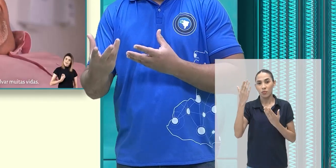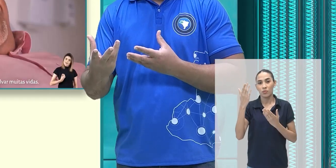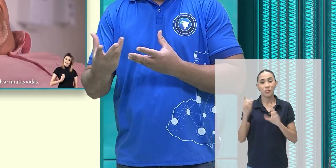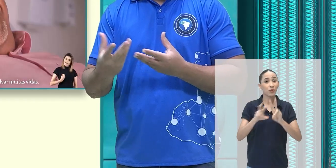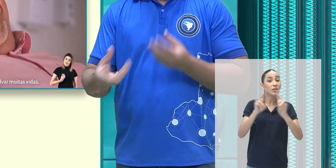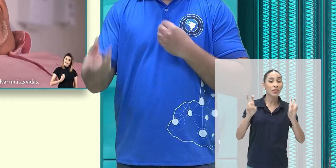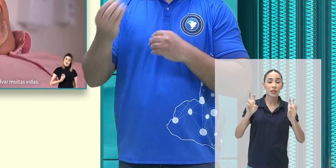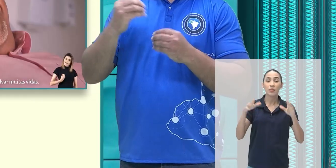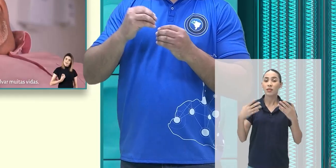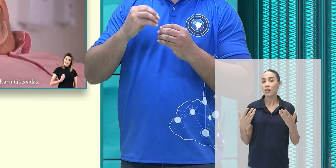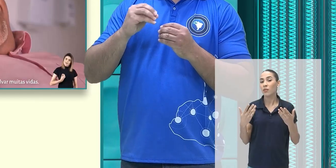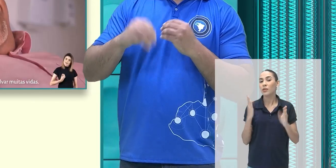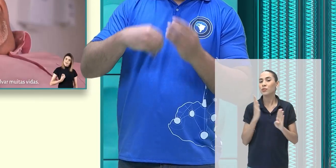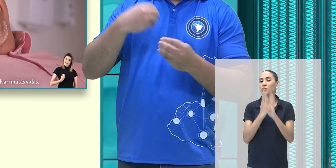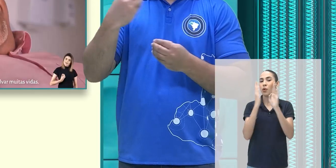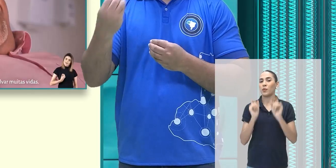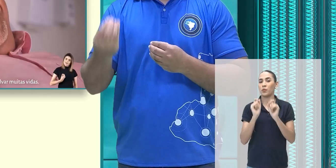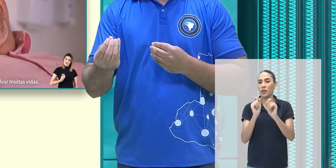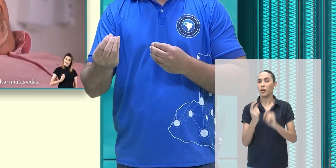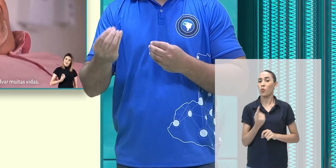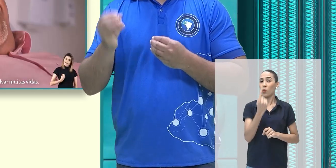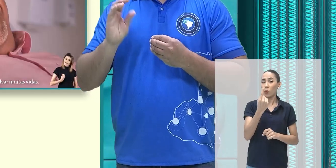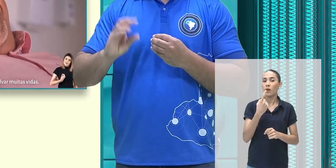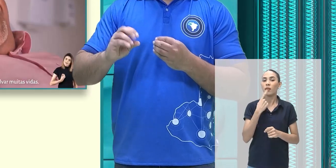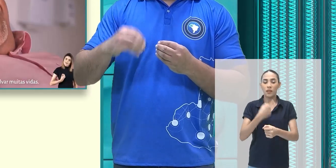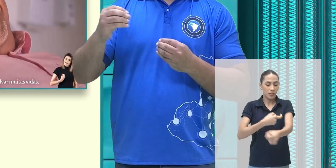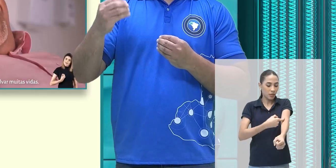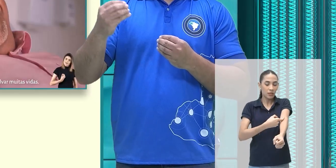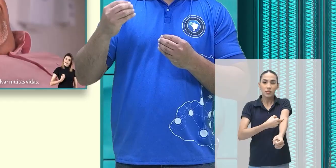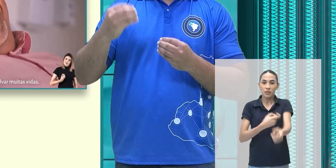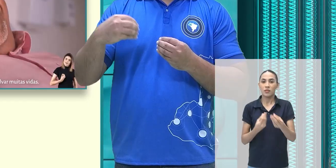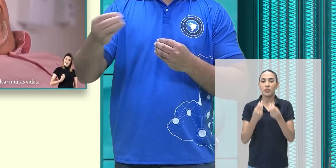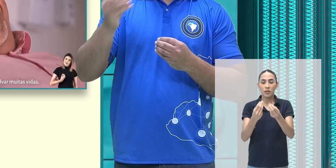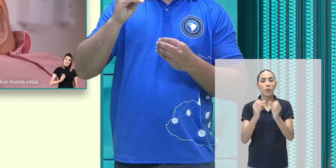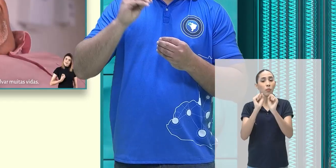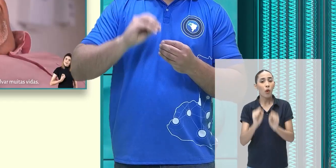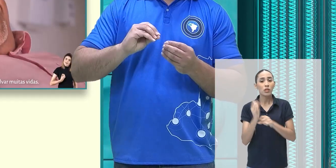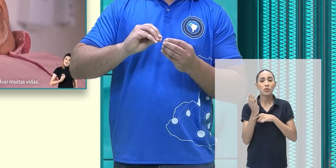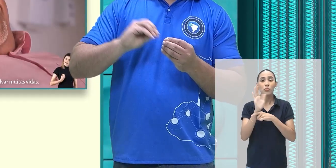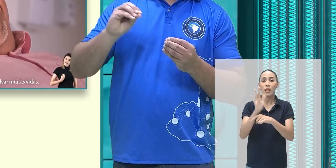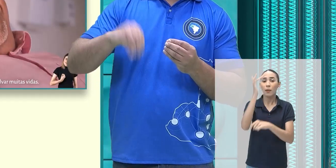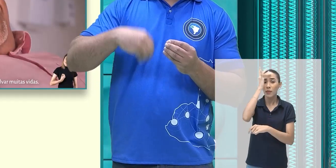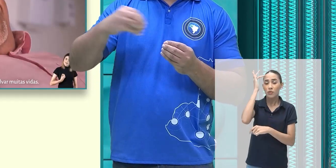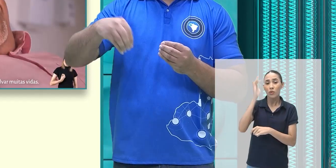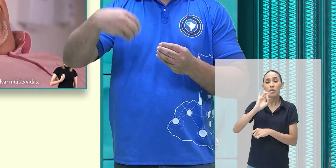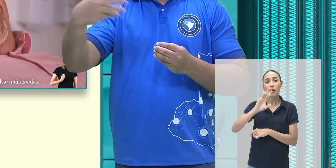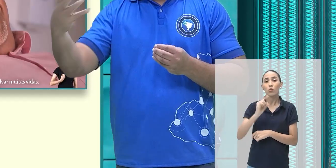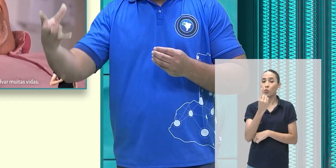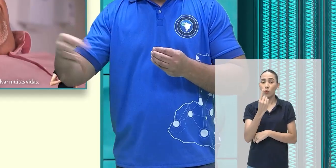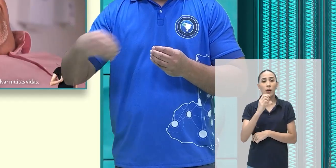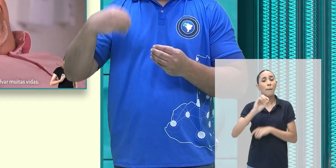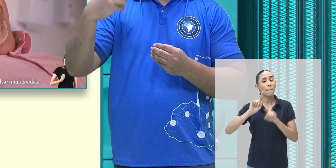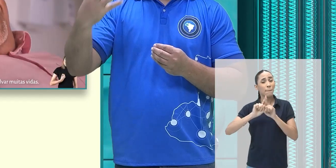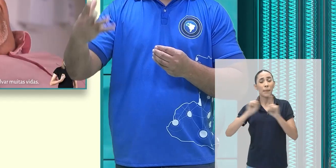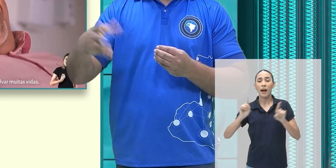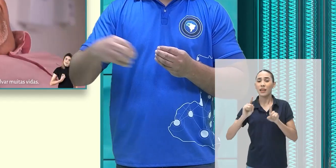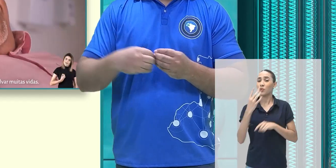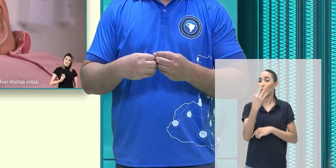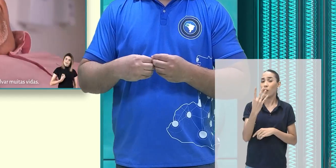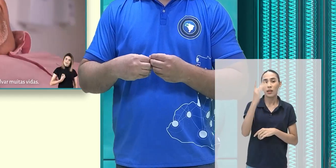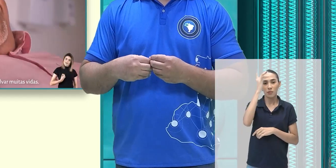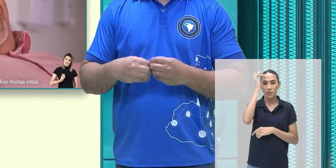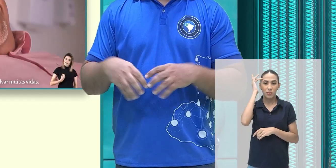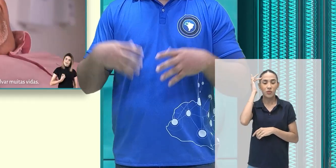do assunto, e ela descobre que com uma doação ela pode salvar não apenas uma pessoa, mas várias,